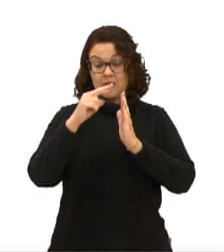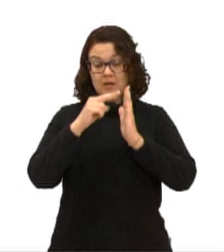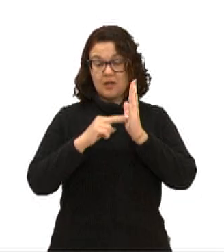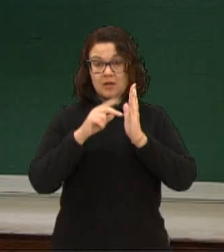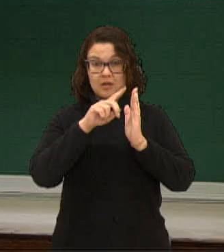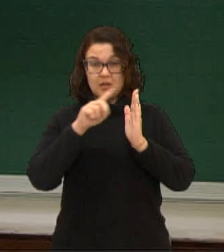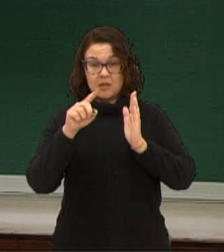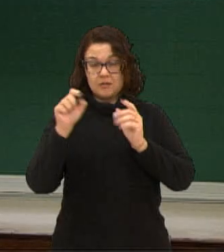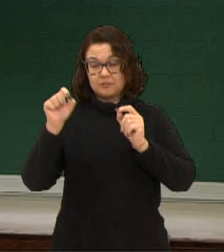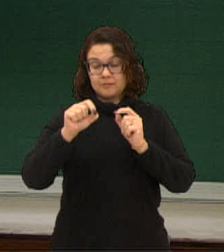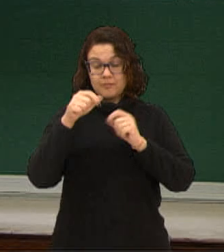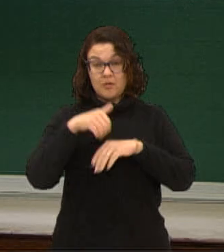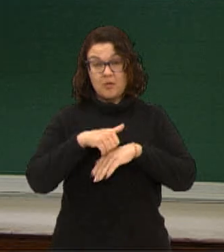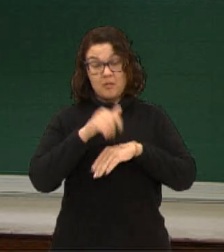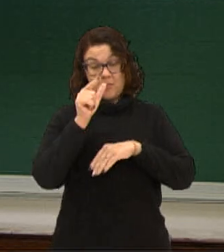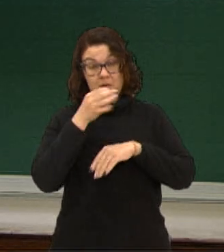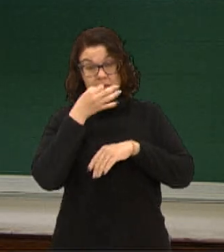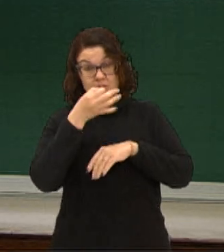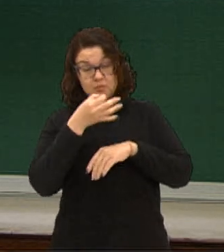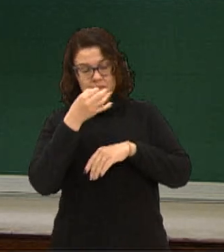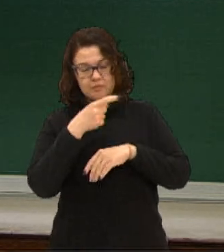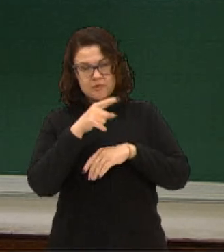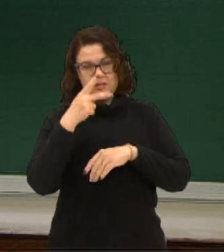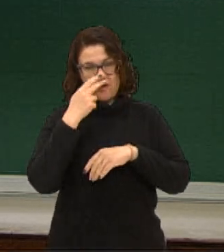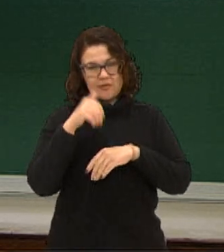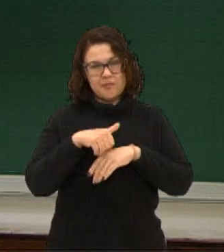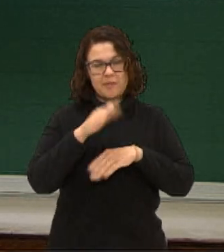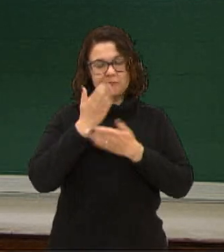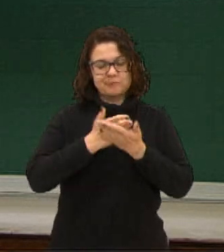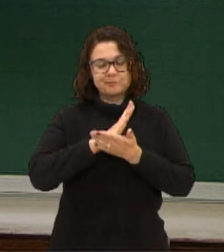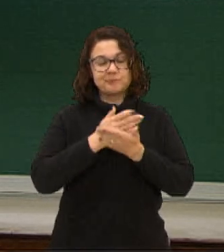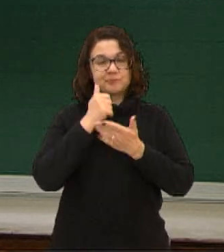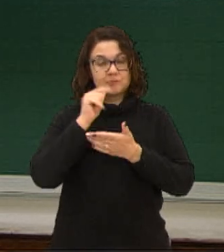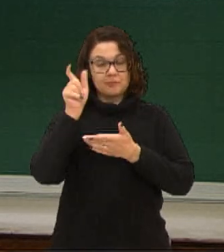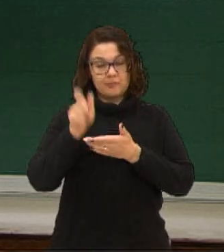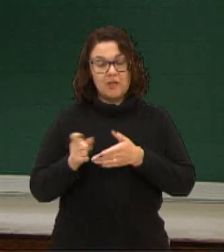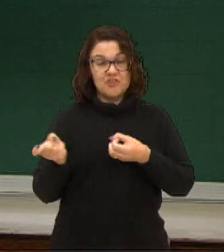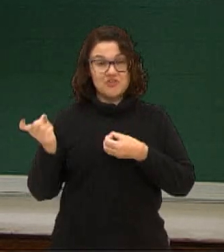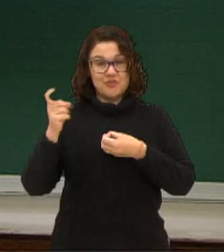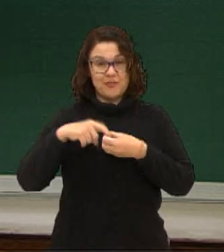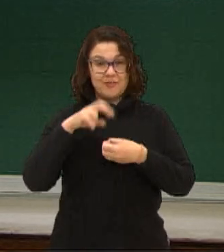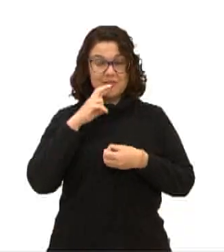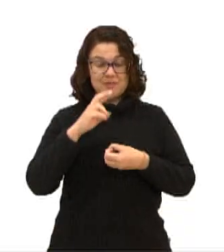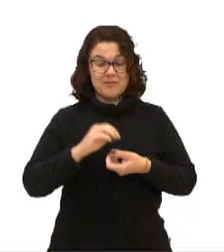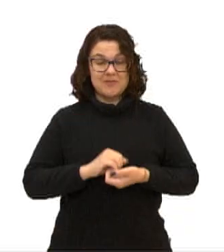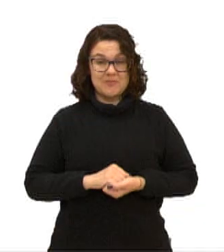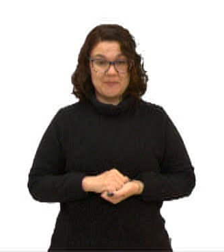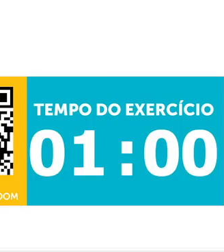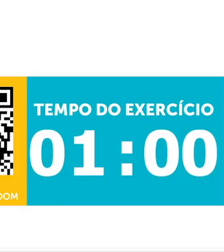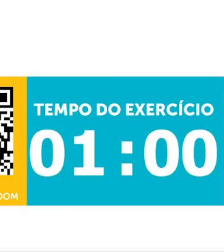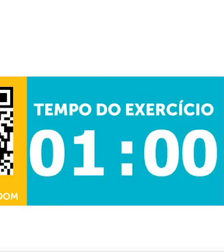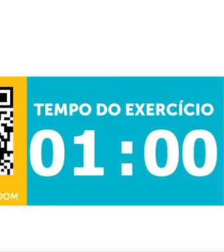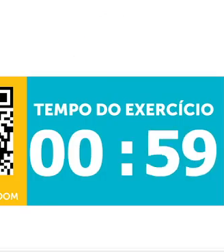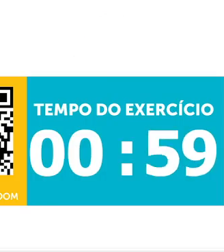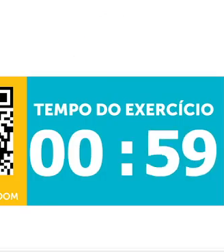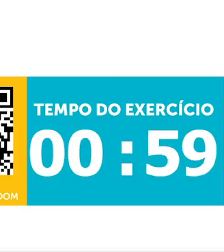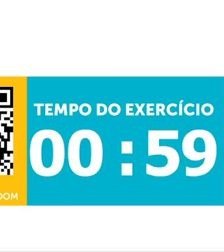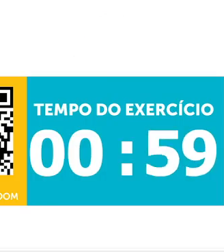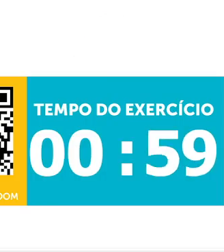aí, elija mais de uma opção que incomoda a nossa protagonista. Já voltamos para corrigir.